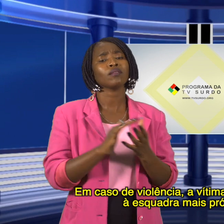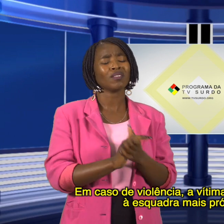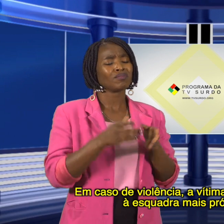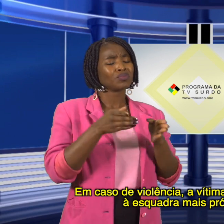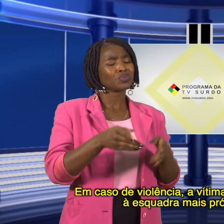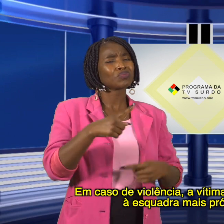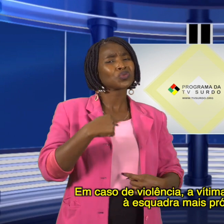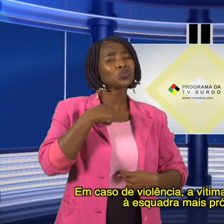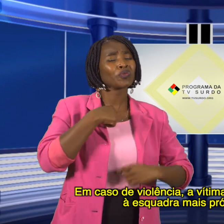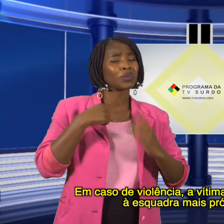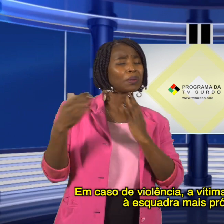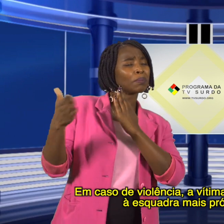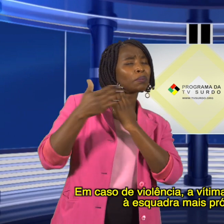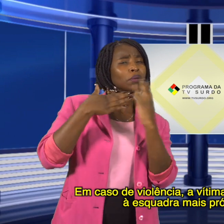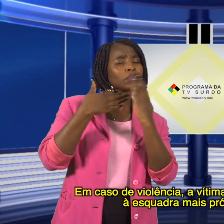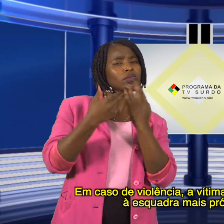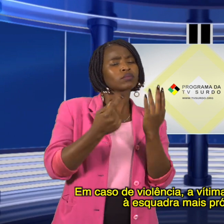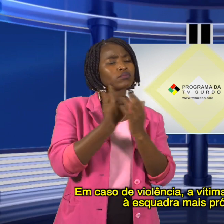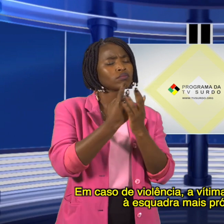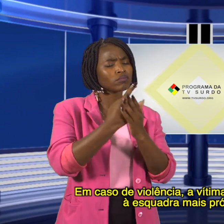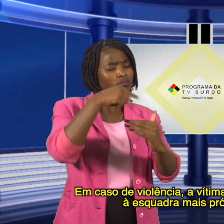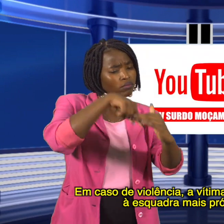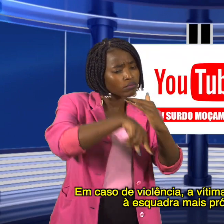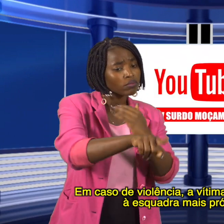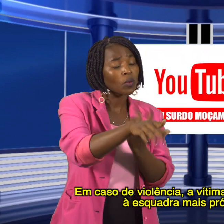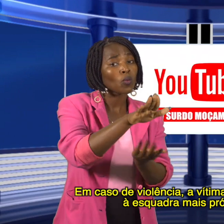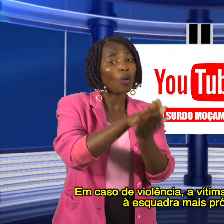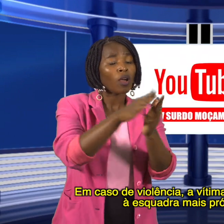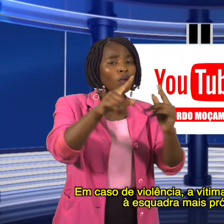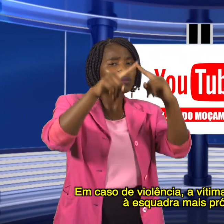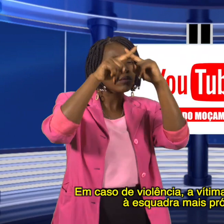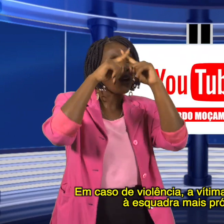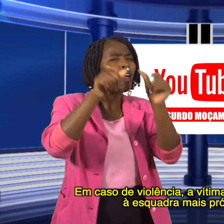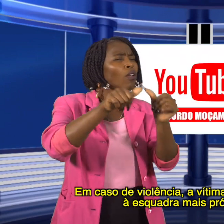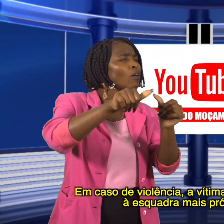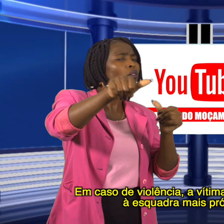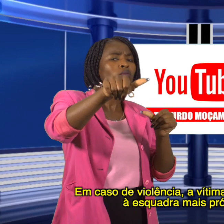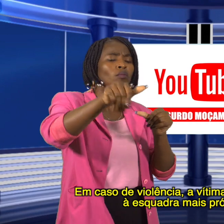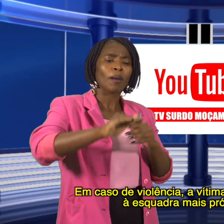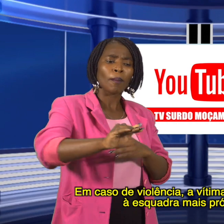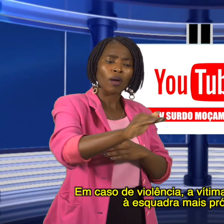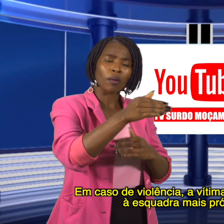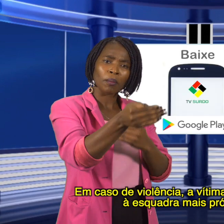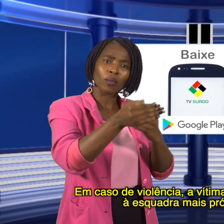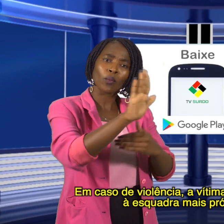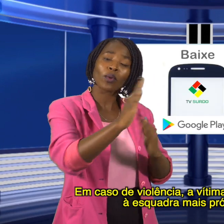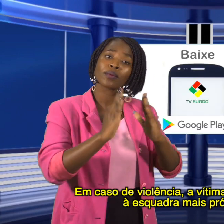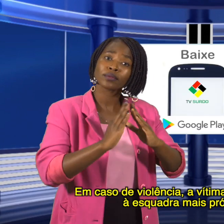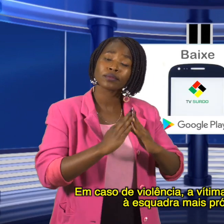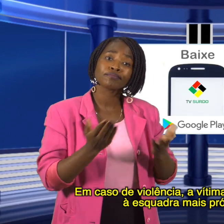em caso de violência a vítima deve dirigir se à esquadra mais próxima